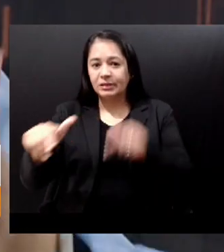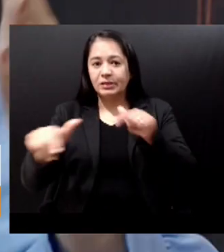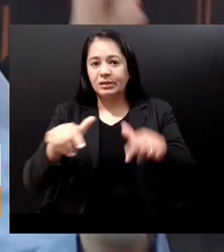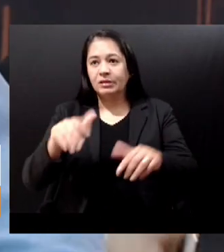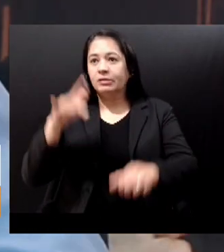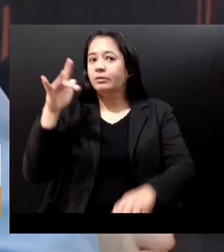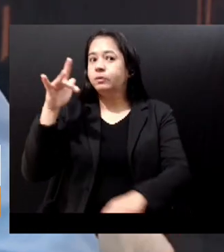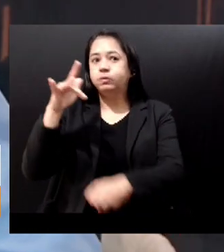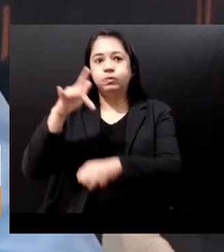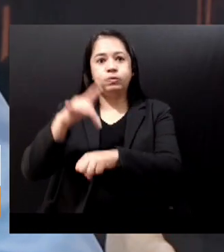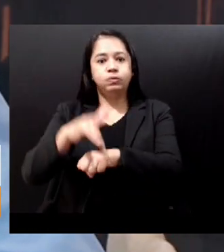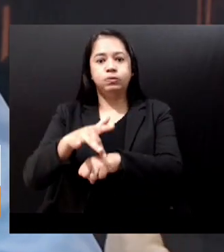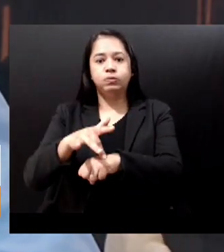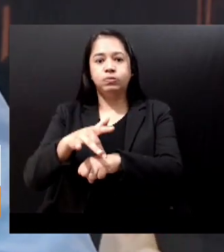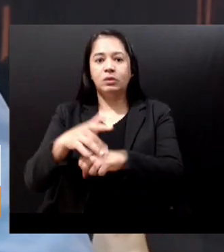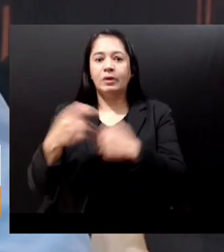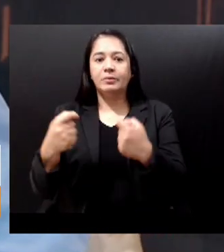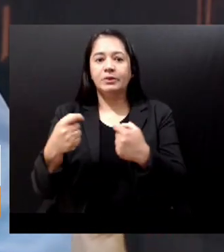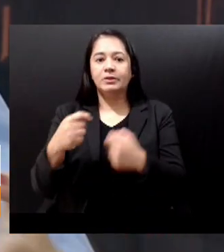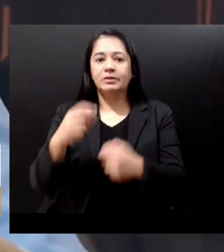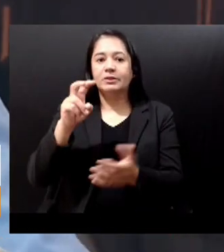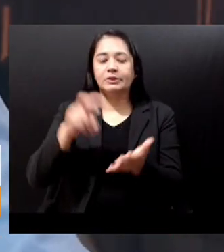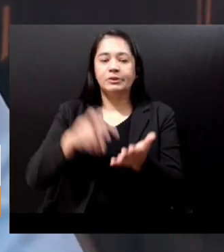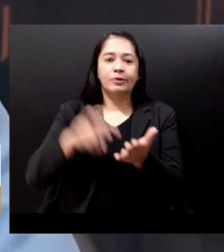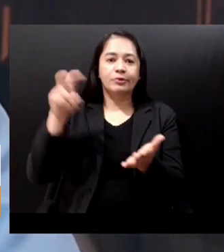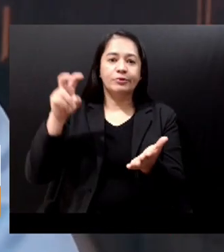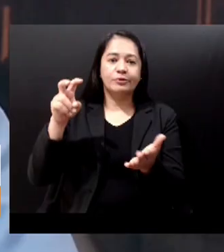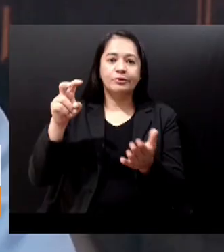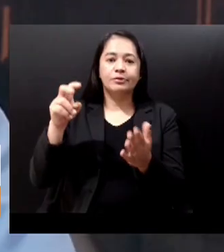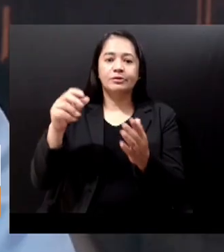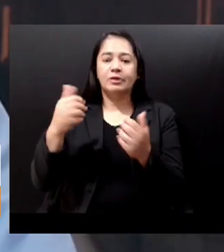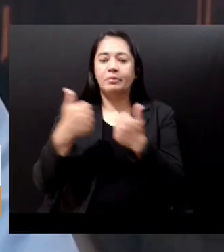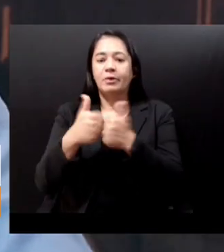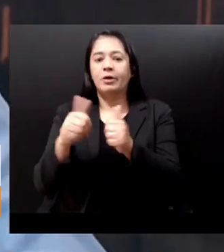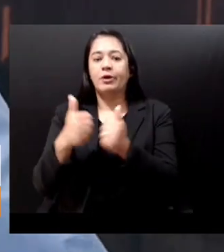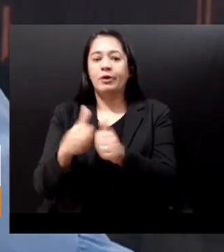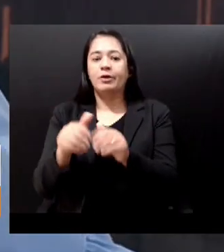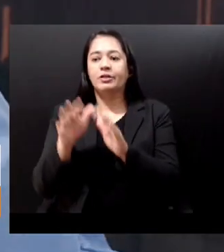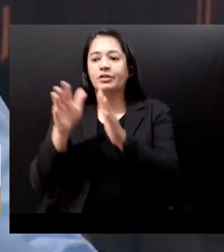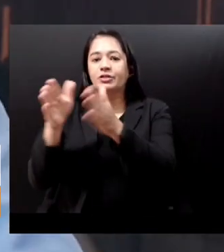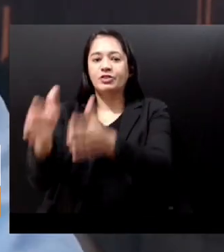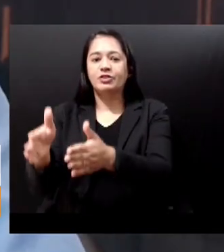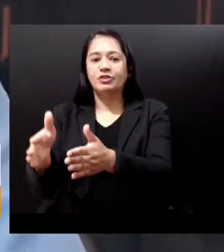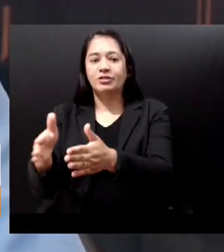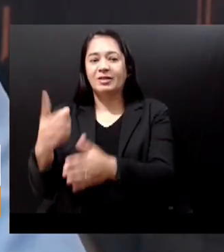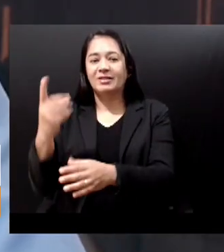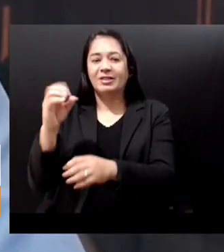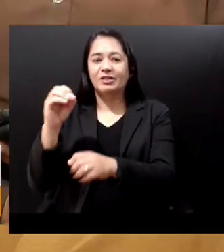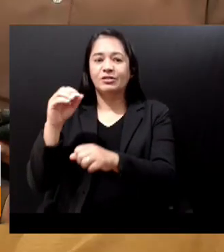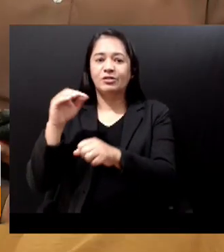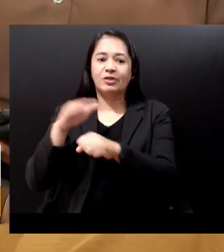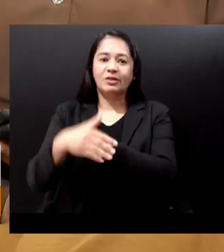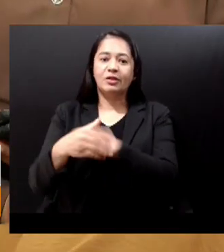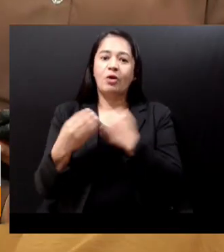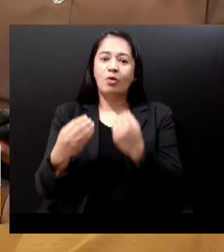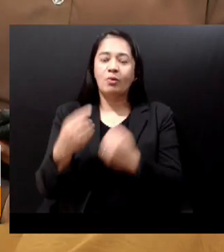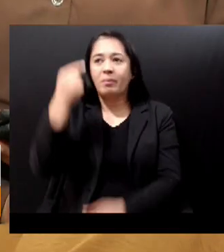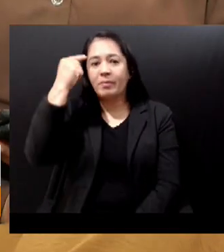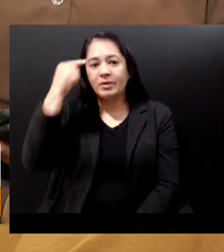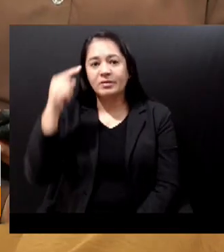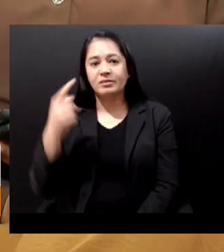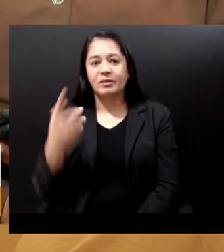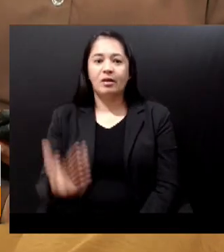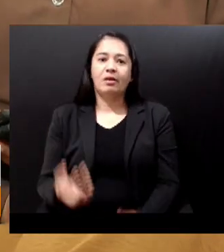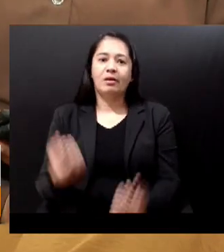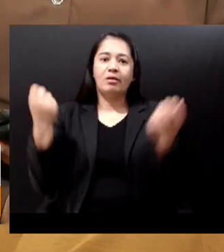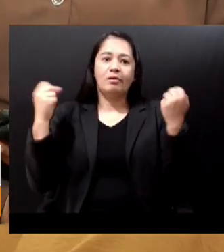ela tem que estar às 5 da manhã no ponto de ônibus para chegar às 10 horas da noite em casa, como que você vai pensar que essa pessoa vai para uma academia? Que